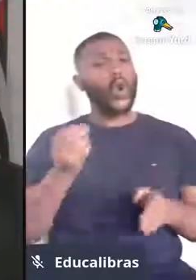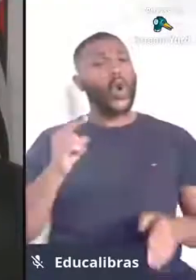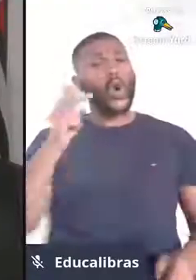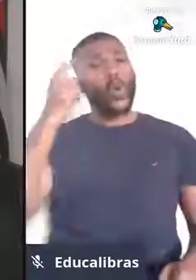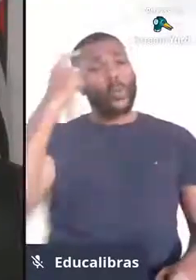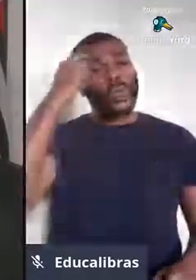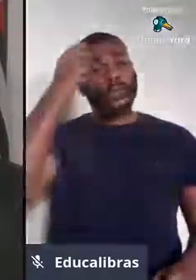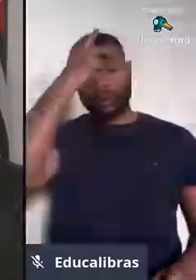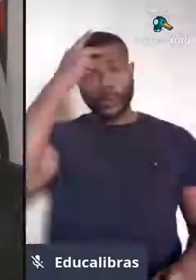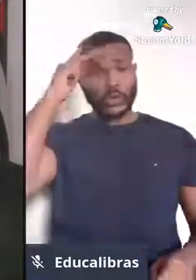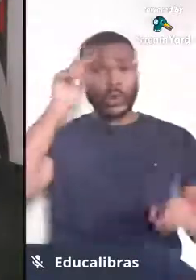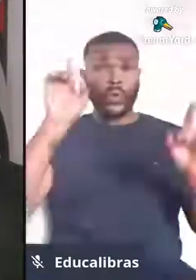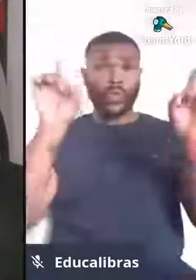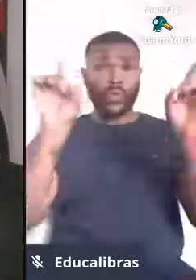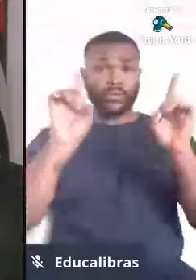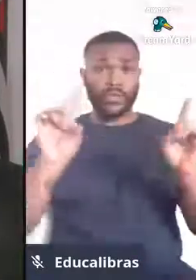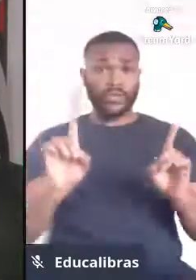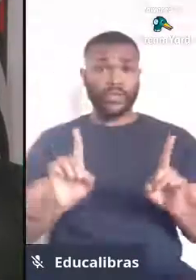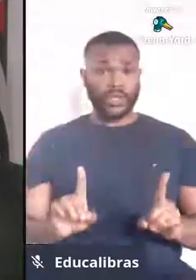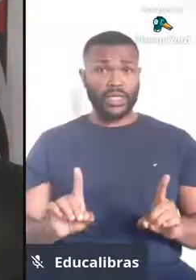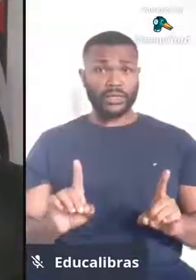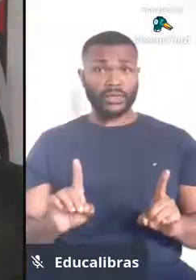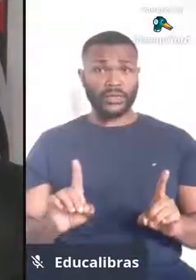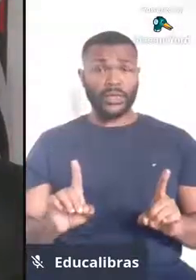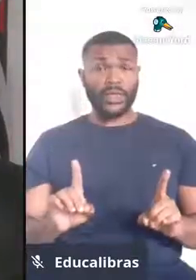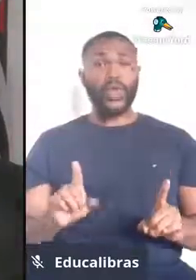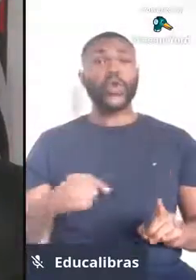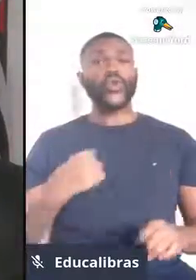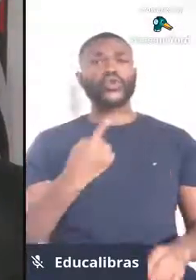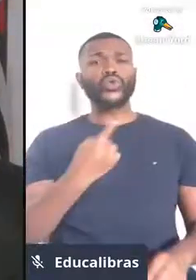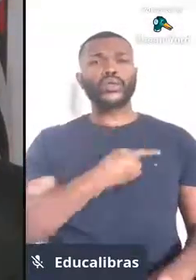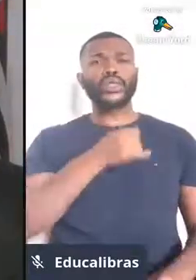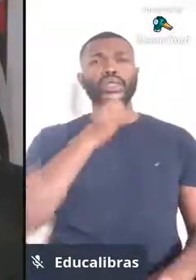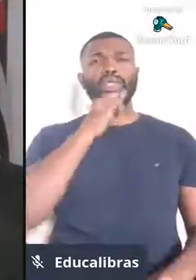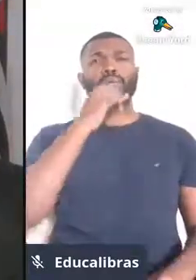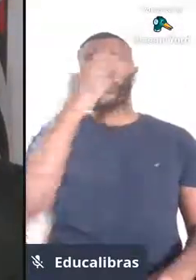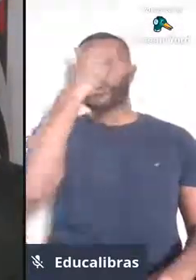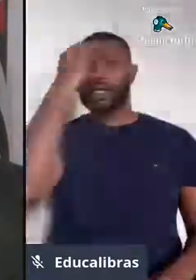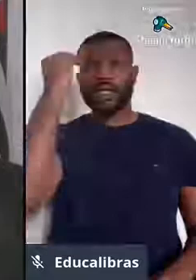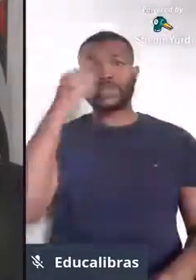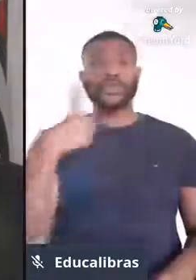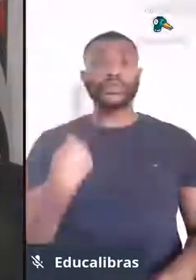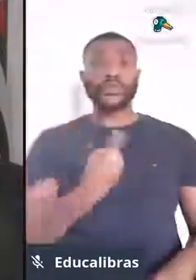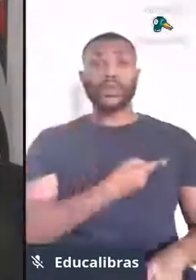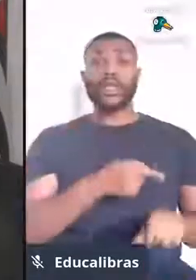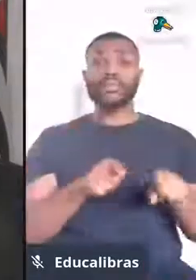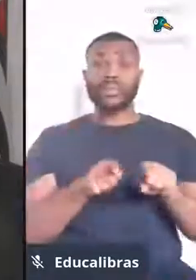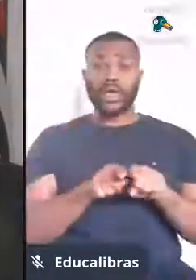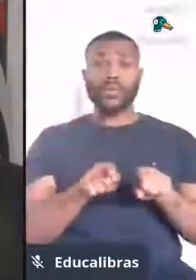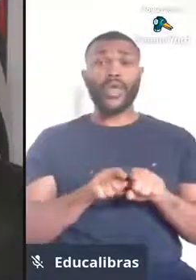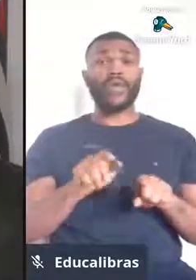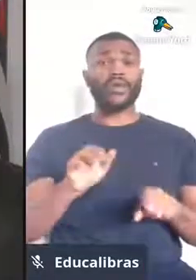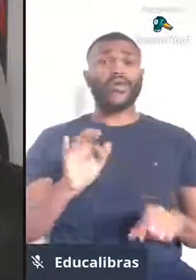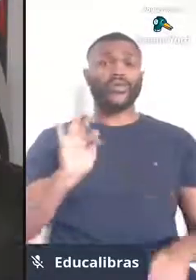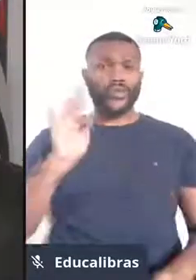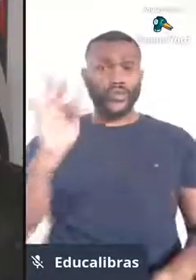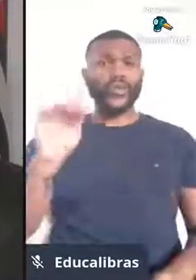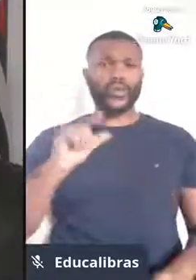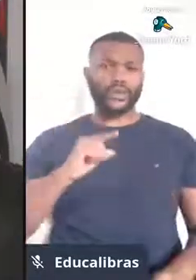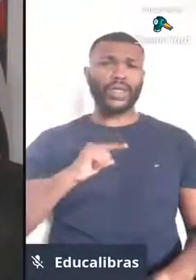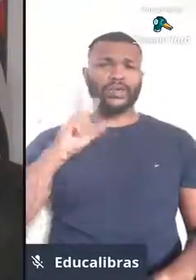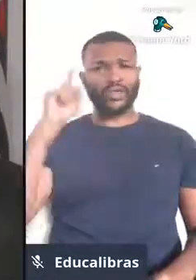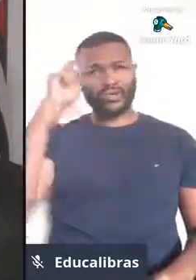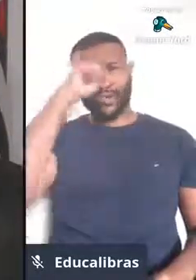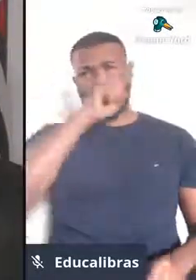de deficiência, a gente esquece de pensar que nós todos teremos dificuldades de acessibilidade.